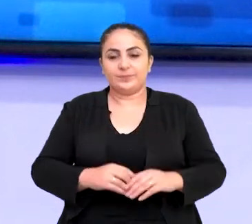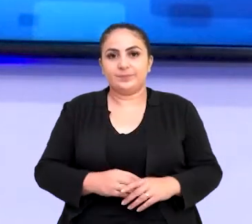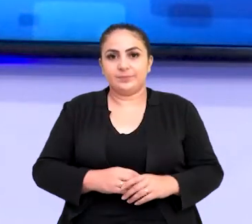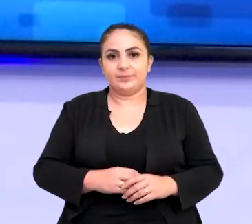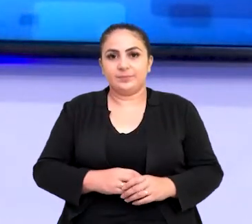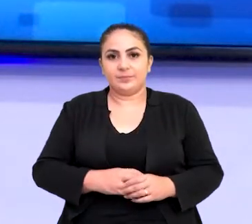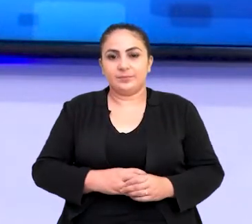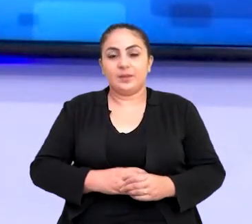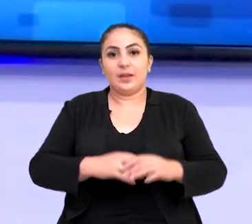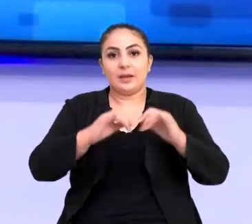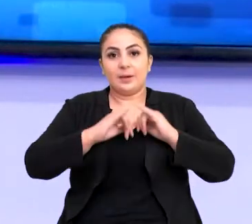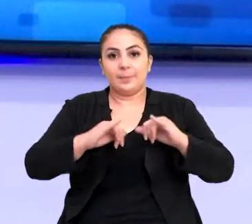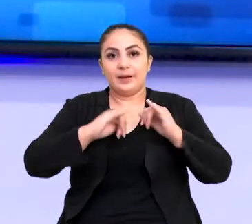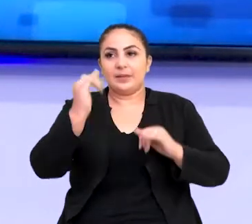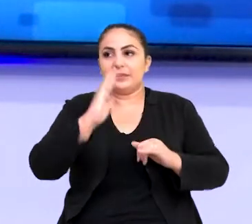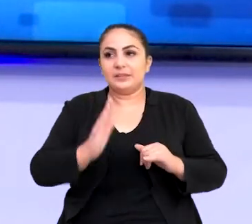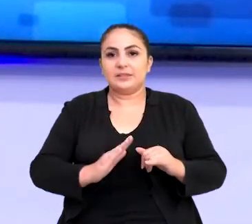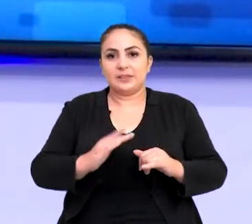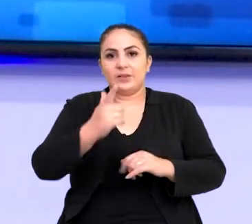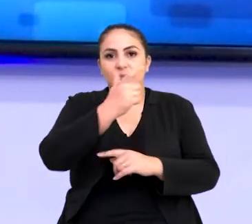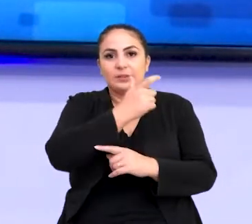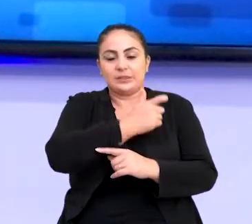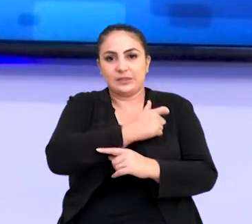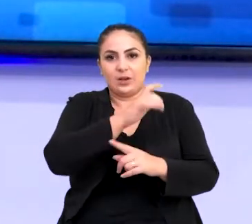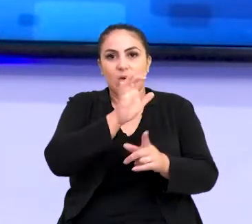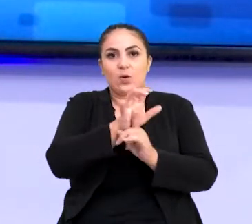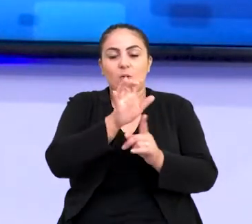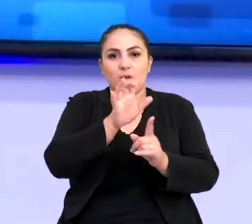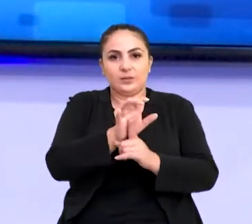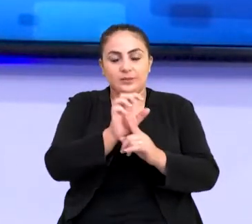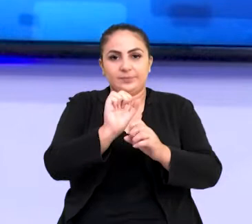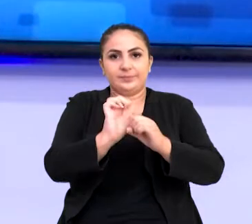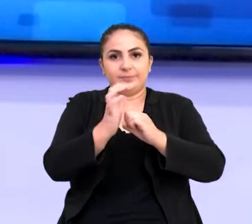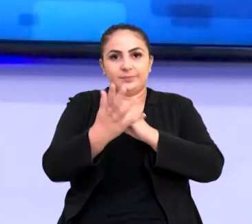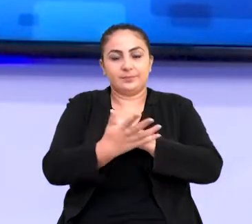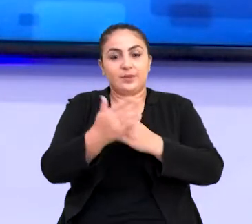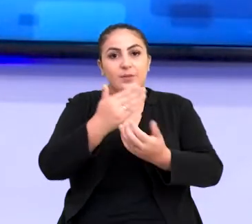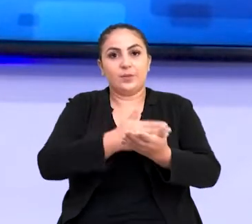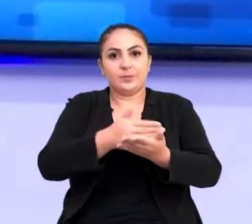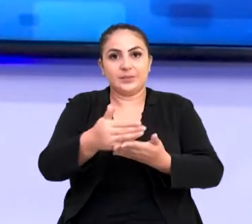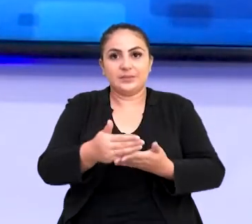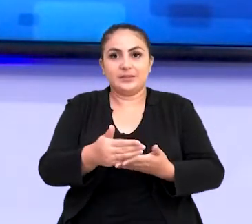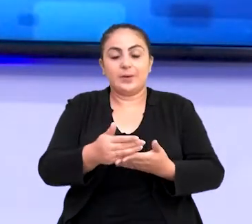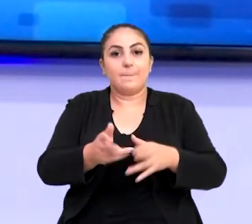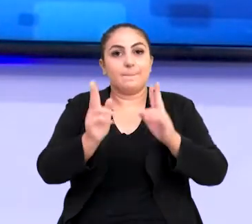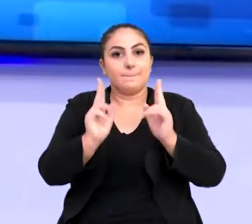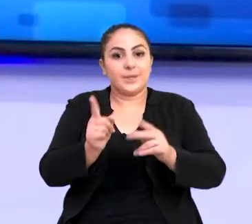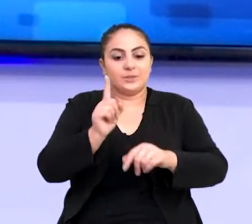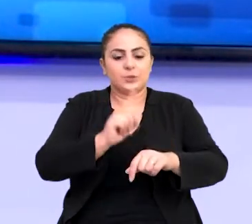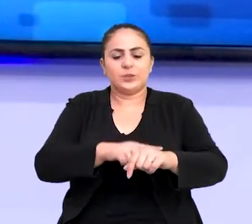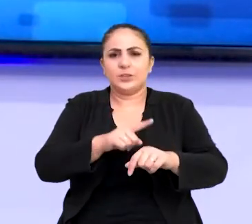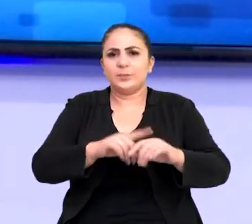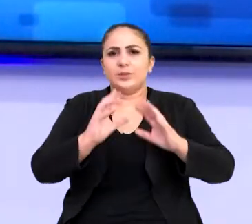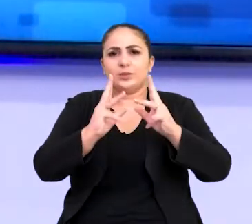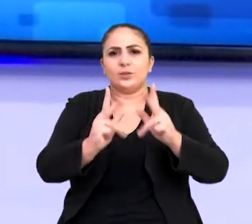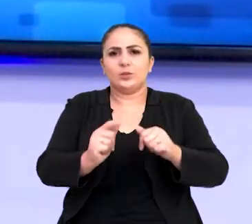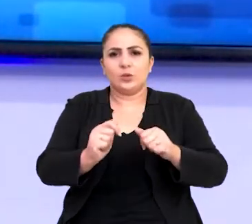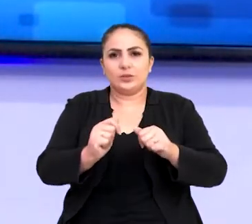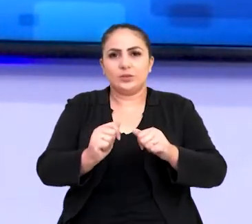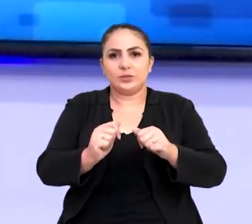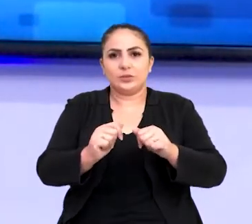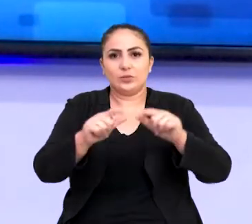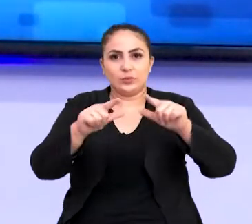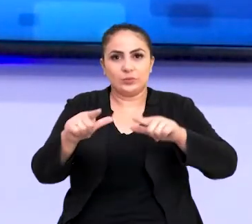Boa noite. Campanha nacional de vacinação contra a Covid deverá iniciar ao mesmo tempo em todas